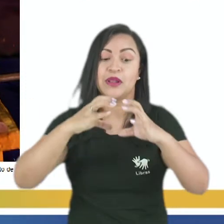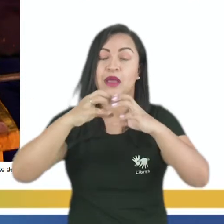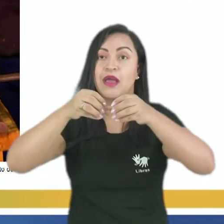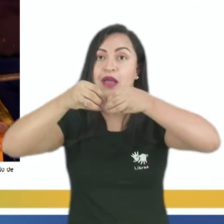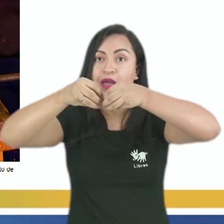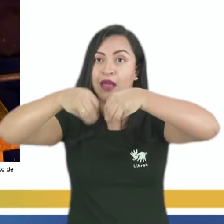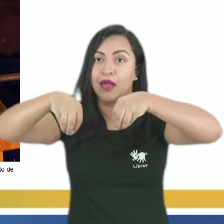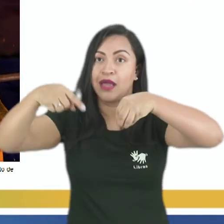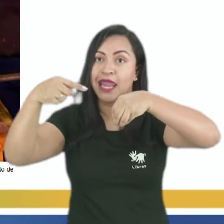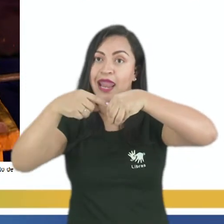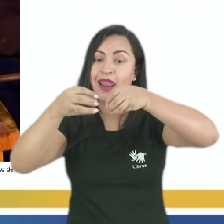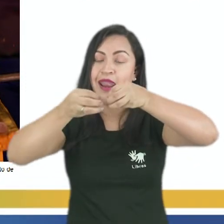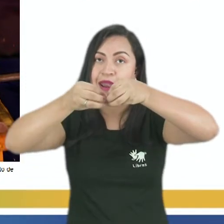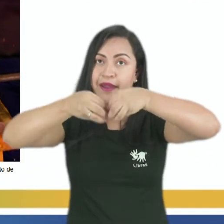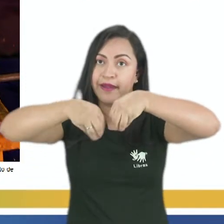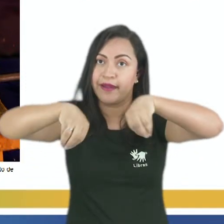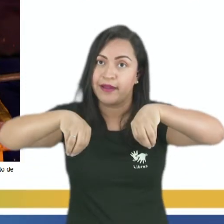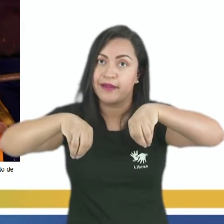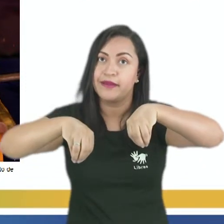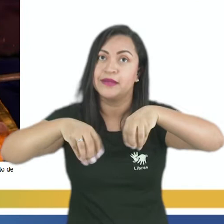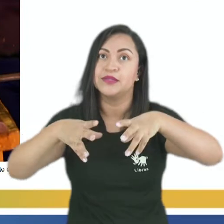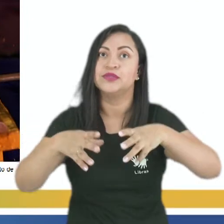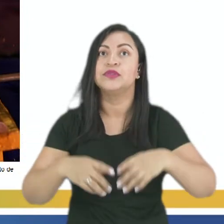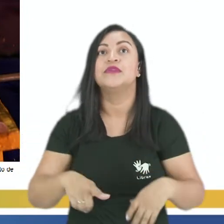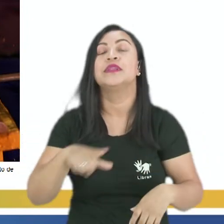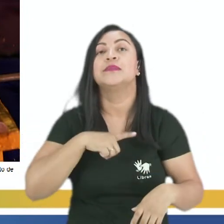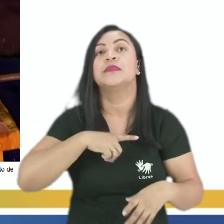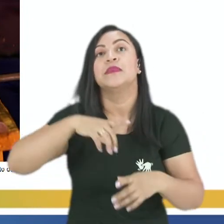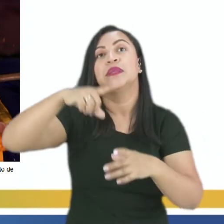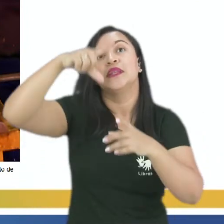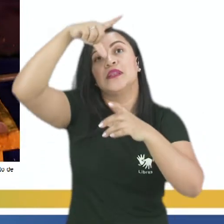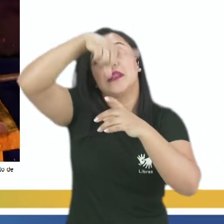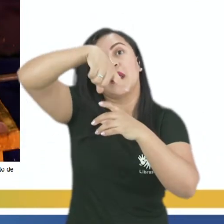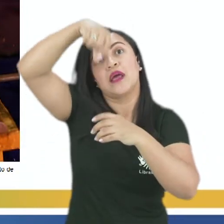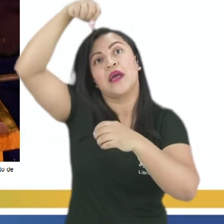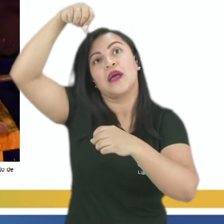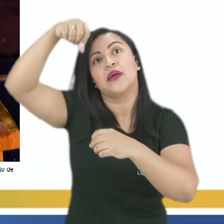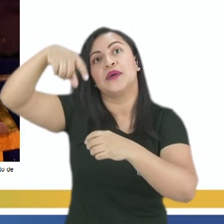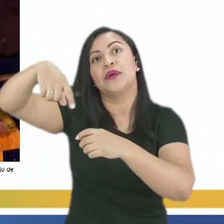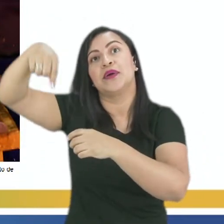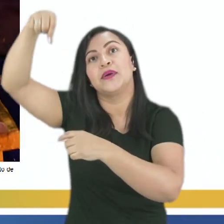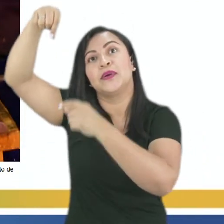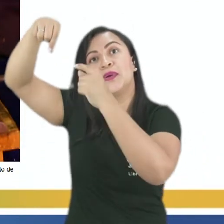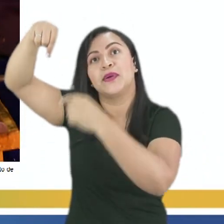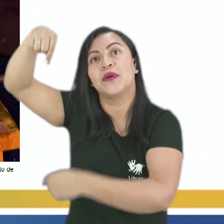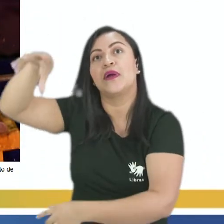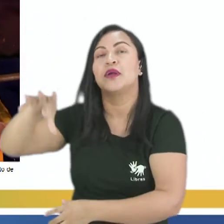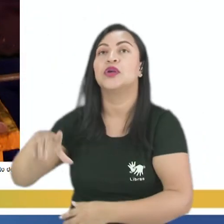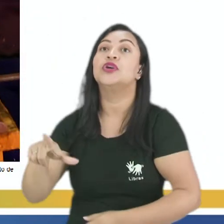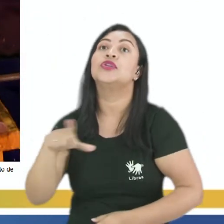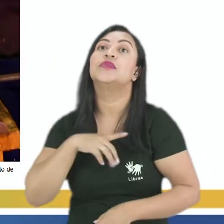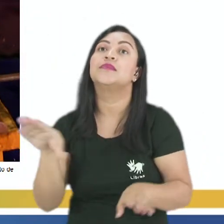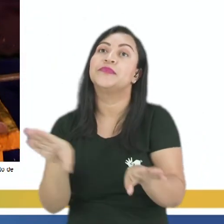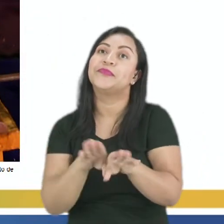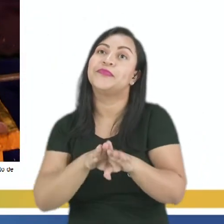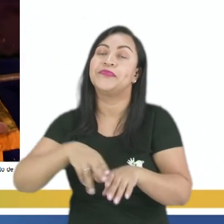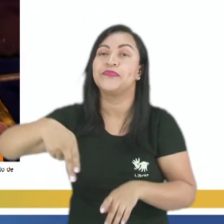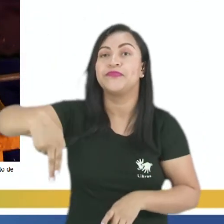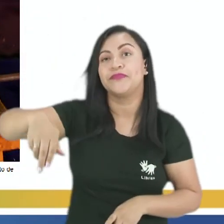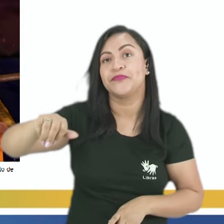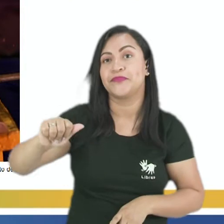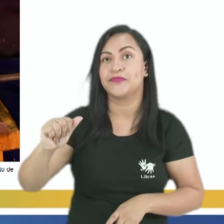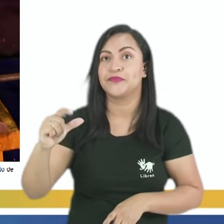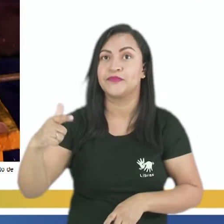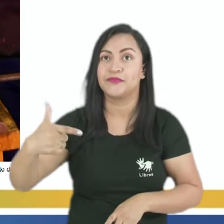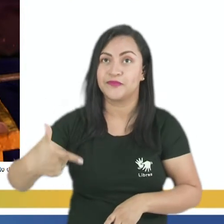também está presente nas estalactites, tá? E nós temos o carbonato de sódio, que é utilizado na